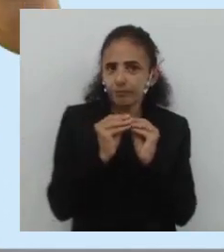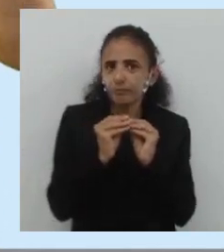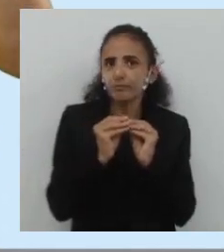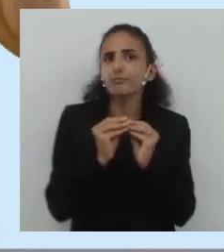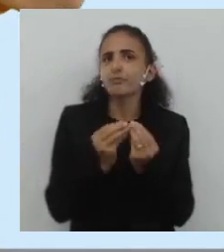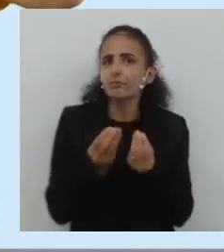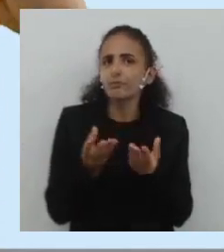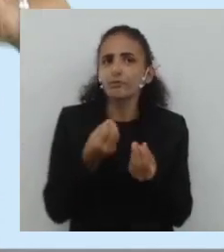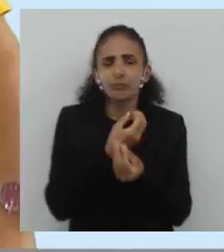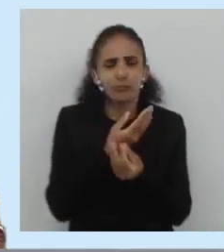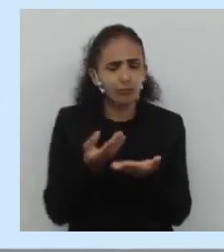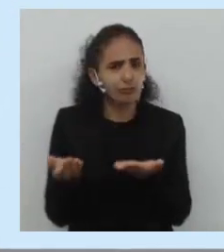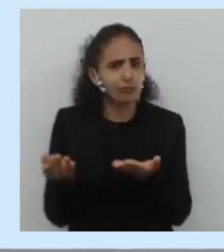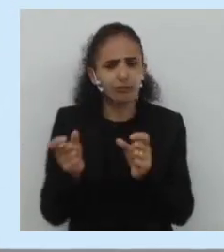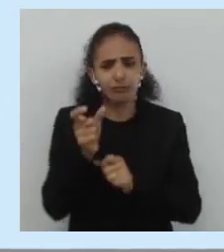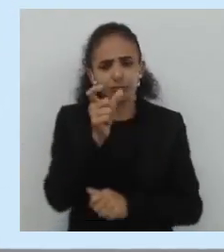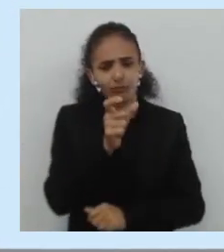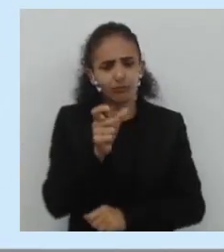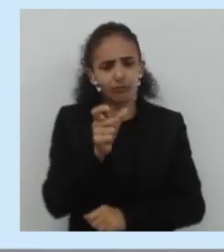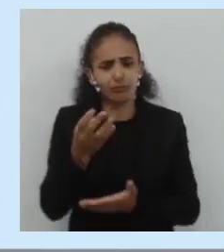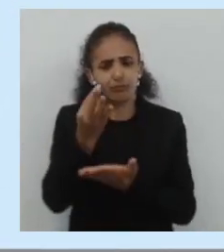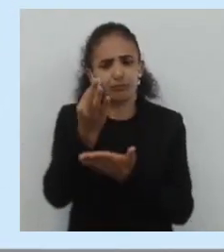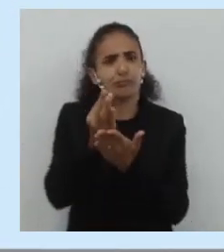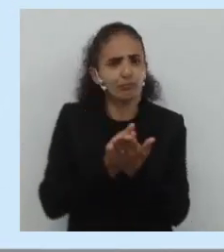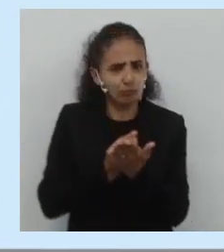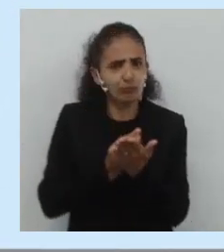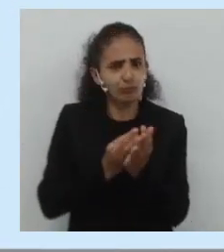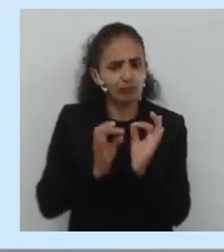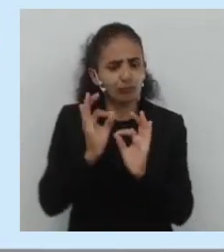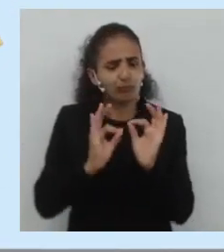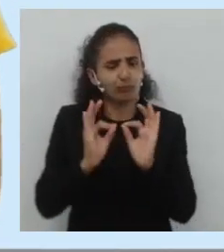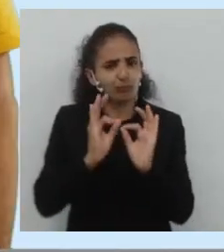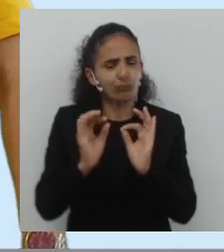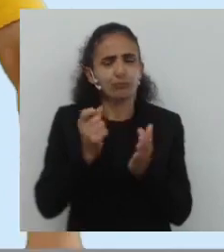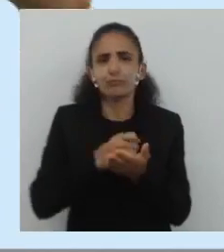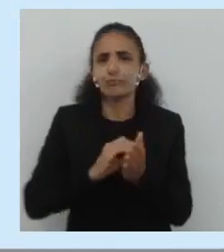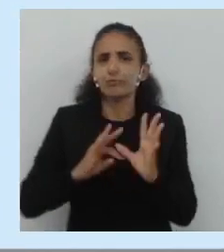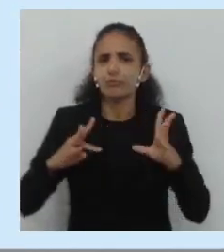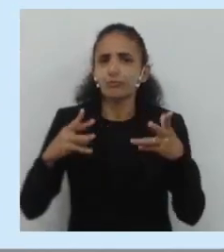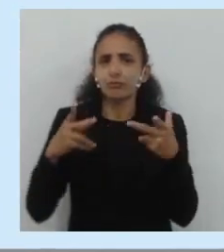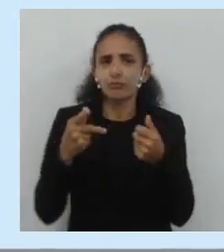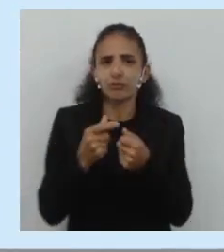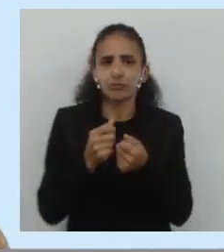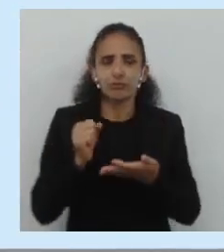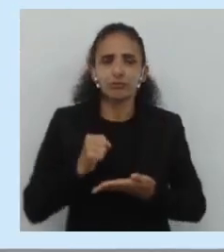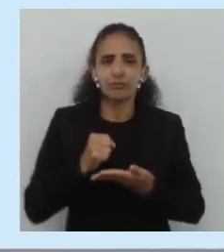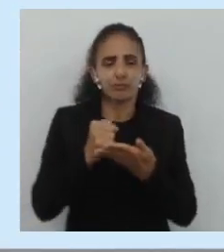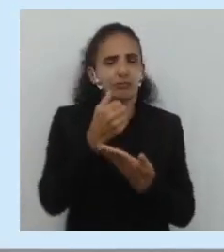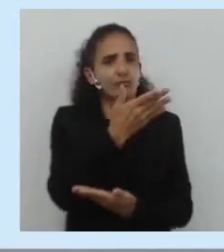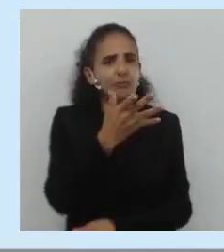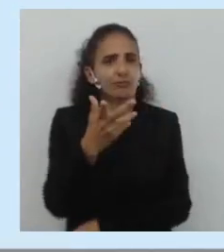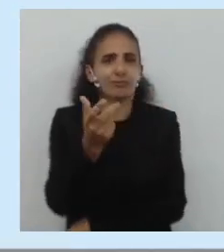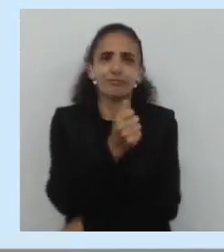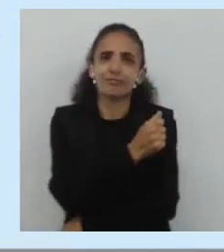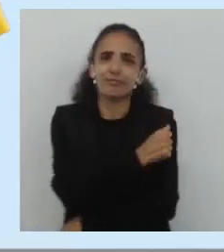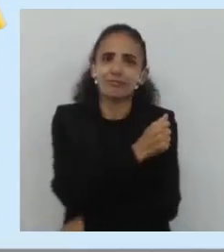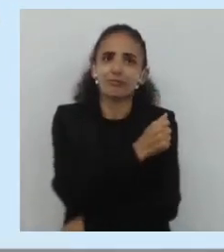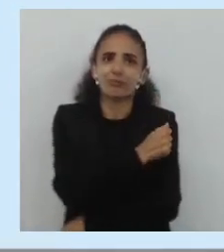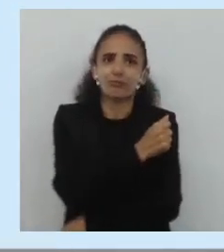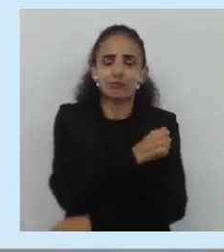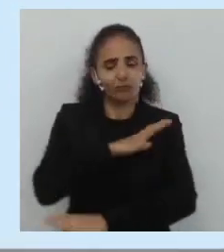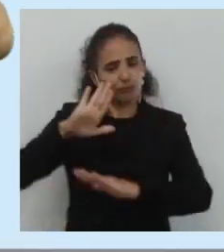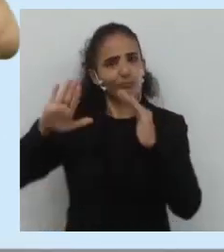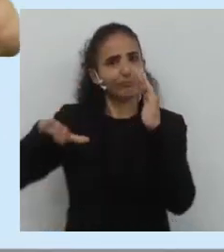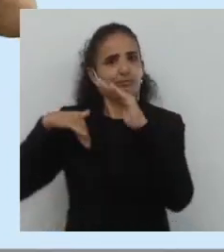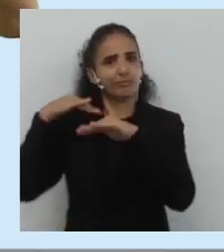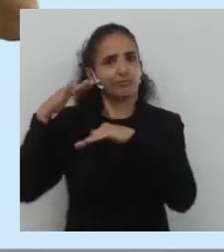uma síntese sobre um determinado assunto, um determinado trabalho. Isso tudo para ajudar vocês, estudantes, a quê?